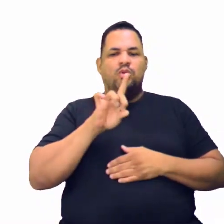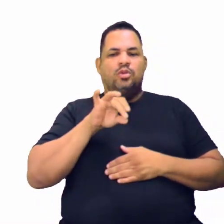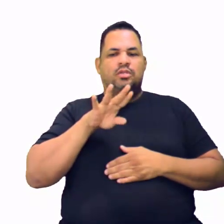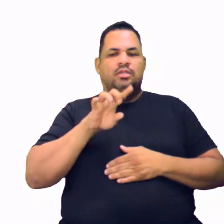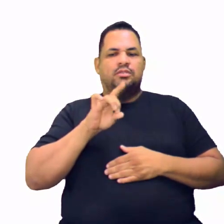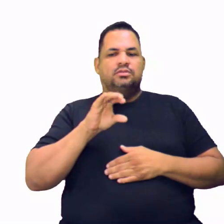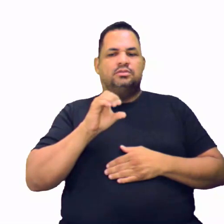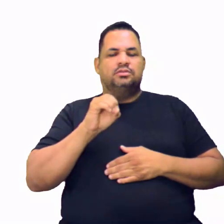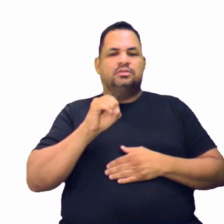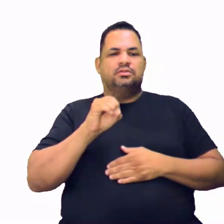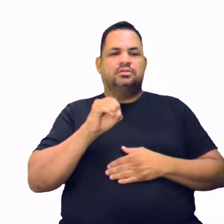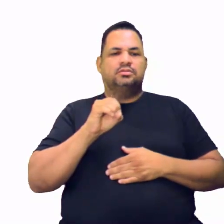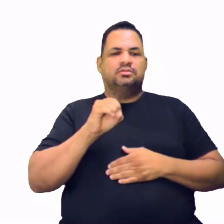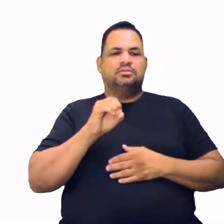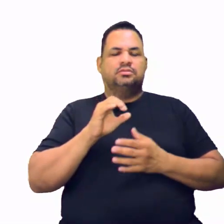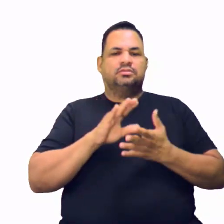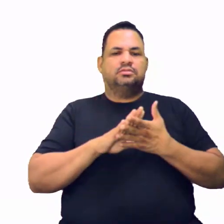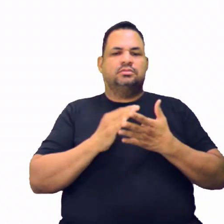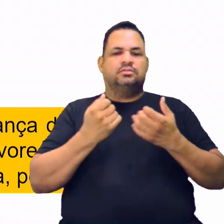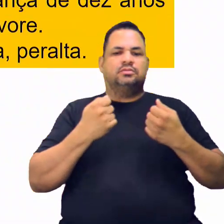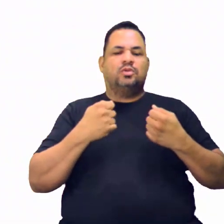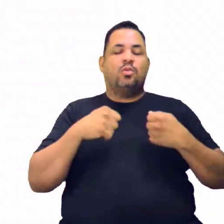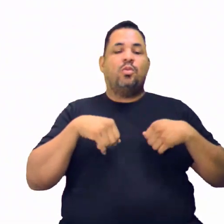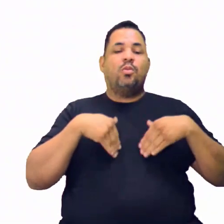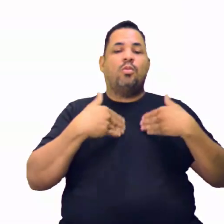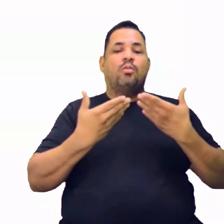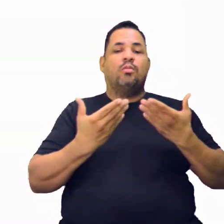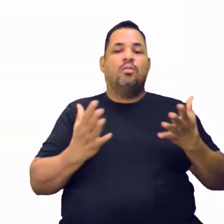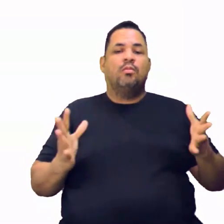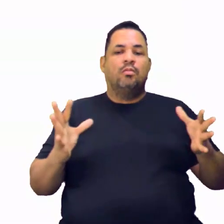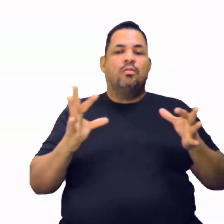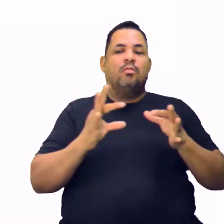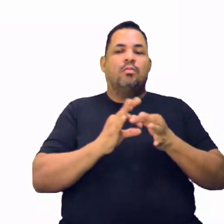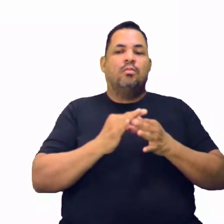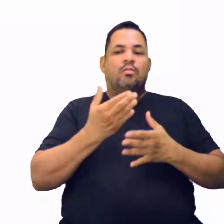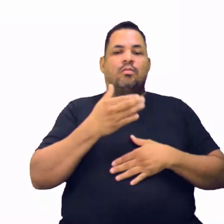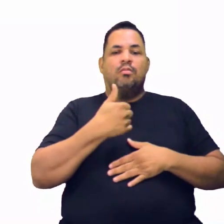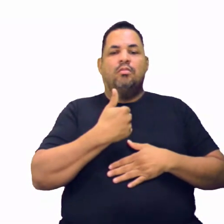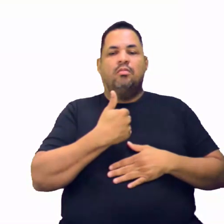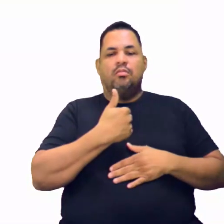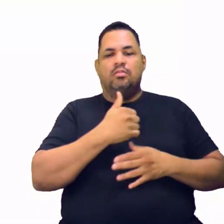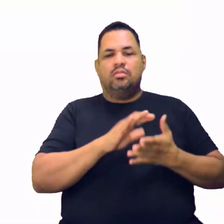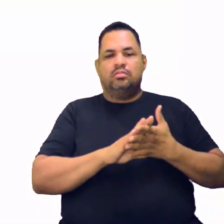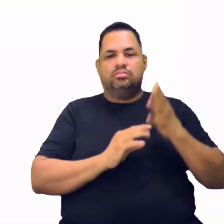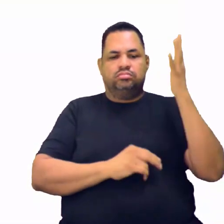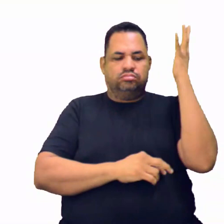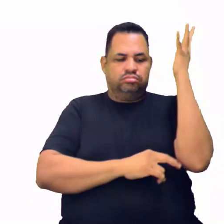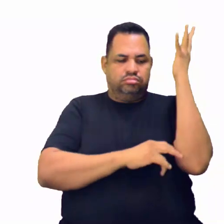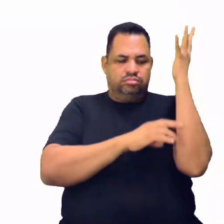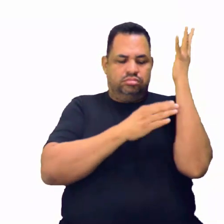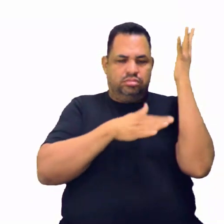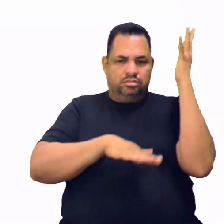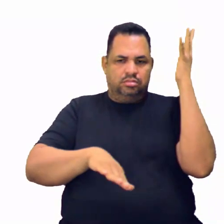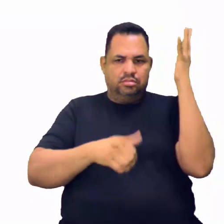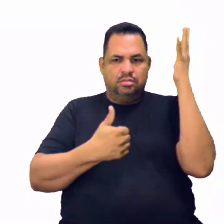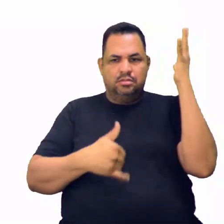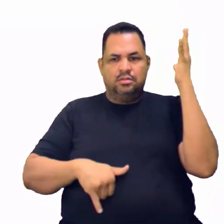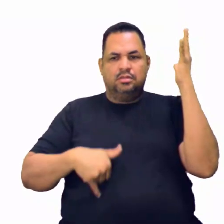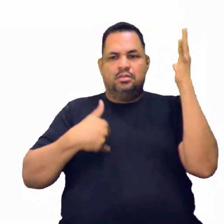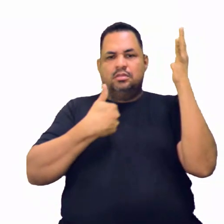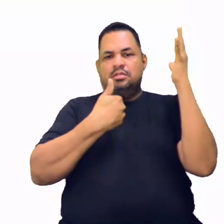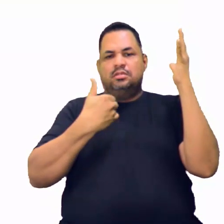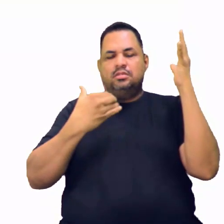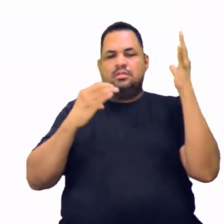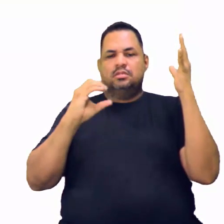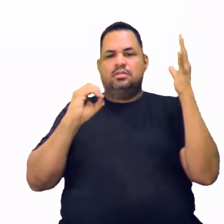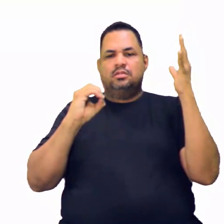conotativo. Então, qual é o contexto, né? Uma criança de 10 anos subindo em uma árvore. E qual o significado